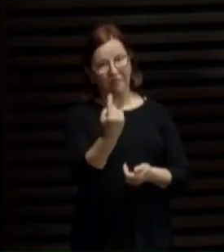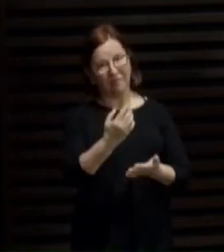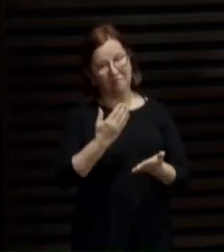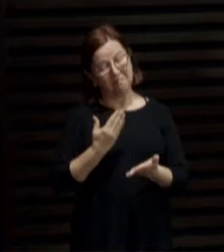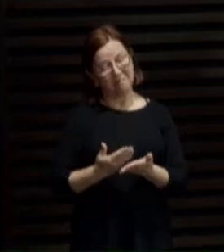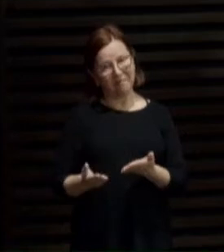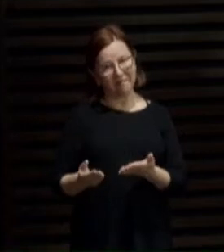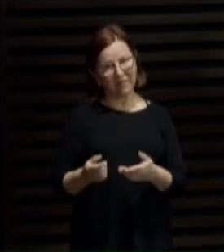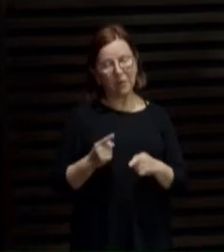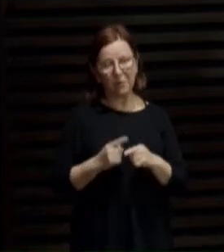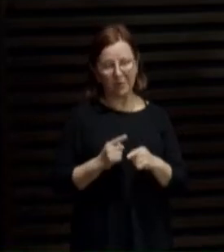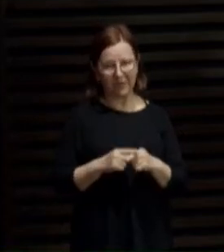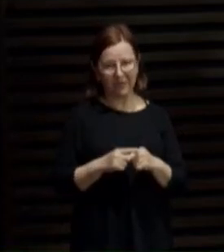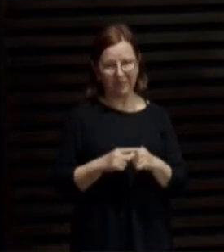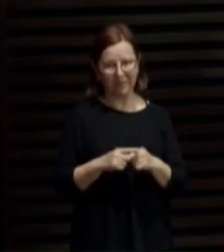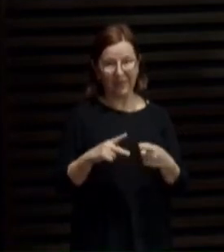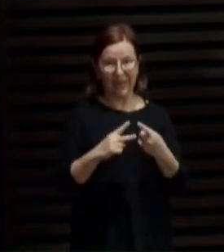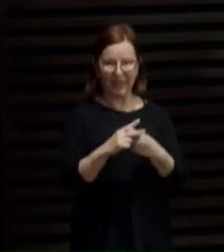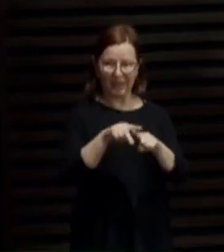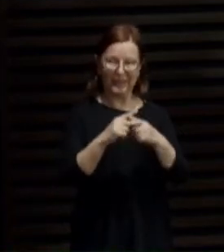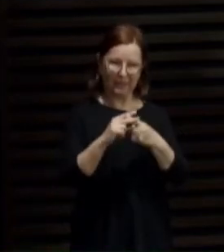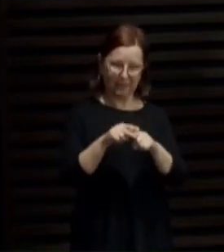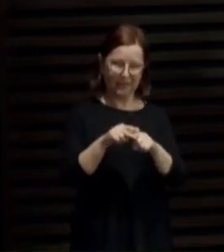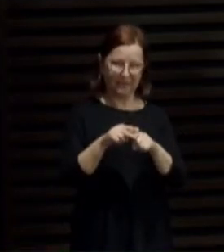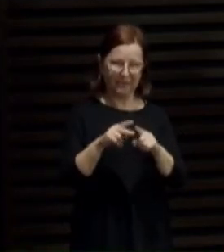Porque a disciplina não é